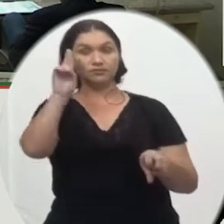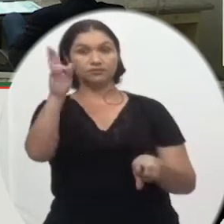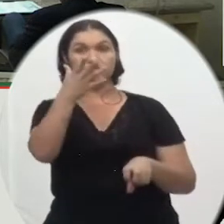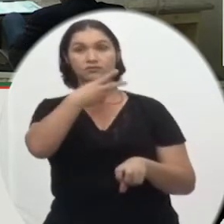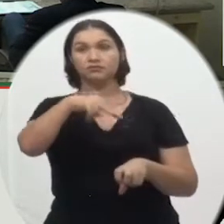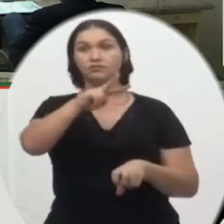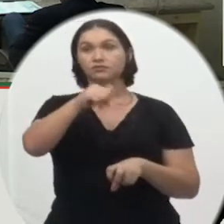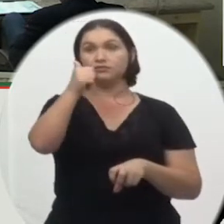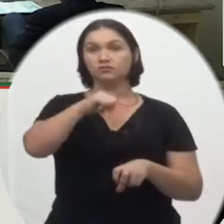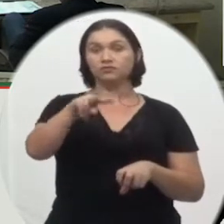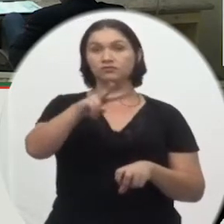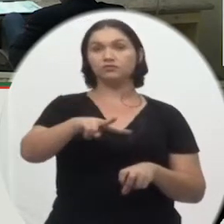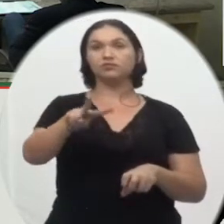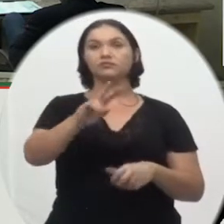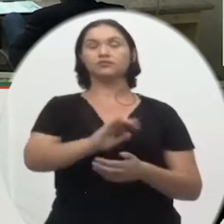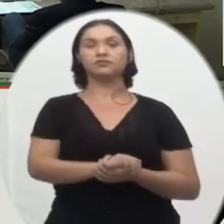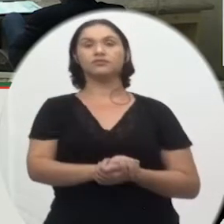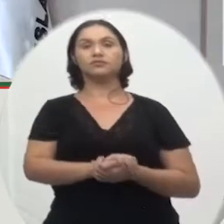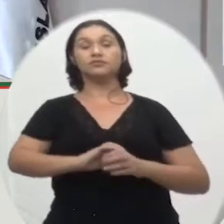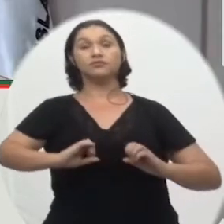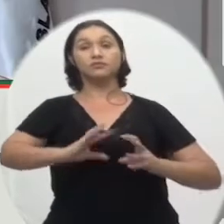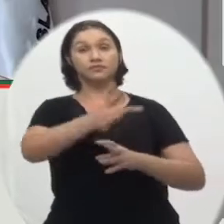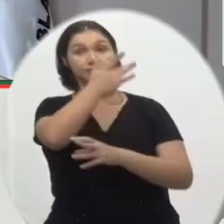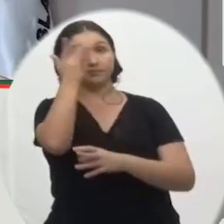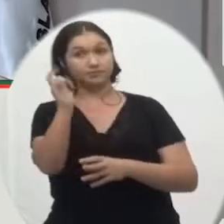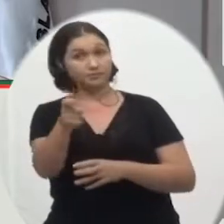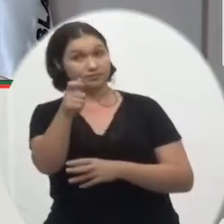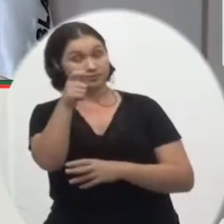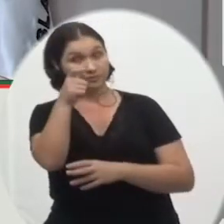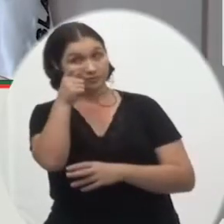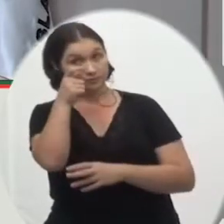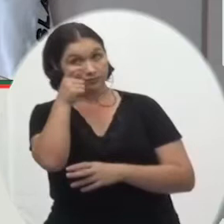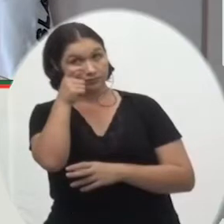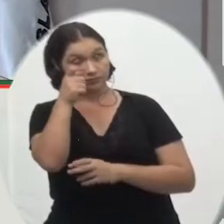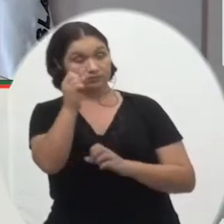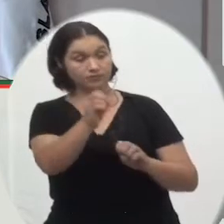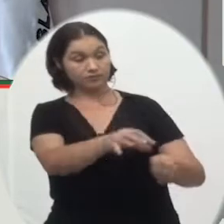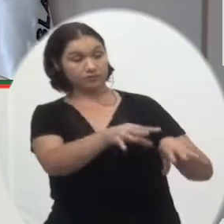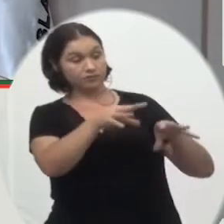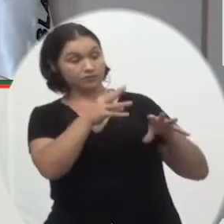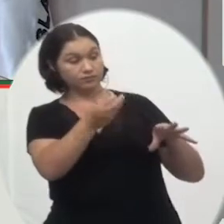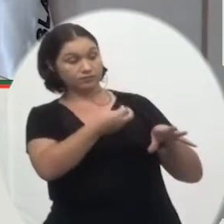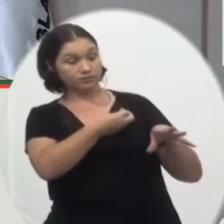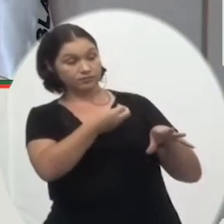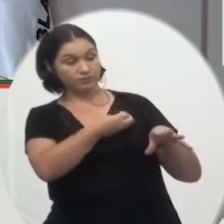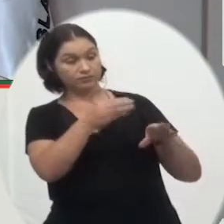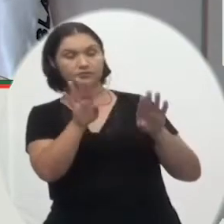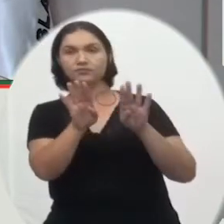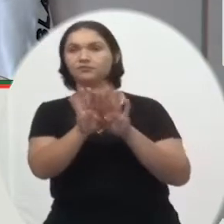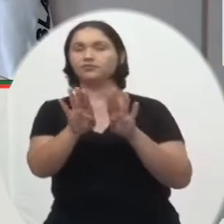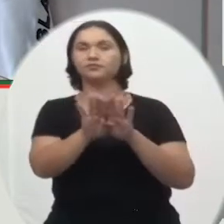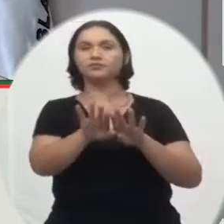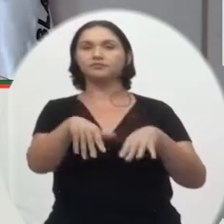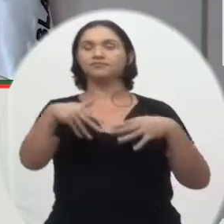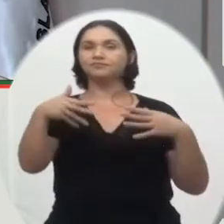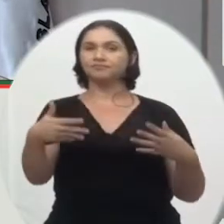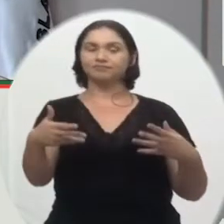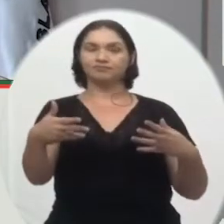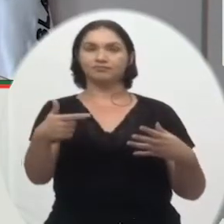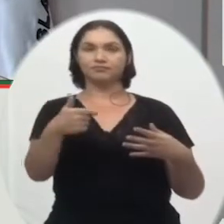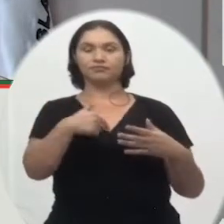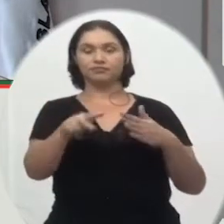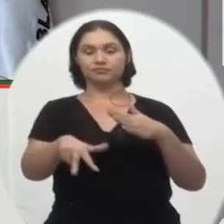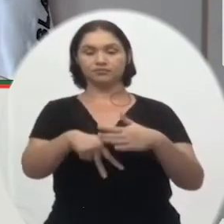colegas vereadores, vereadora, ao público que nos assiste aqui na plenária e também nas redes sociais. Enfim, eu também